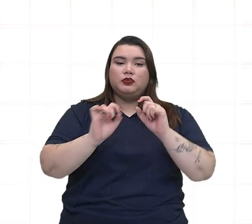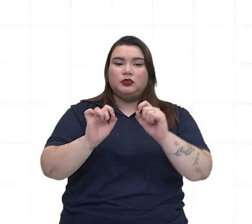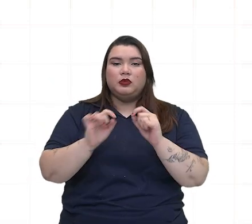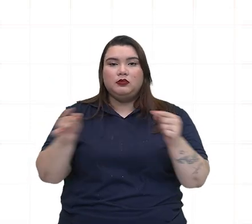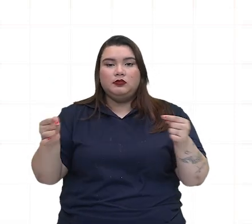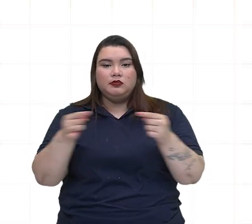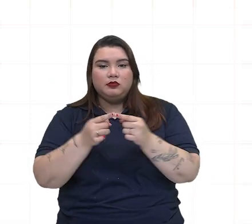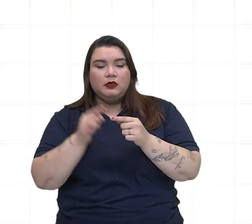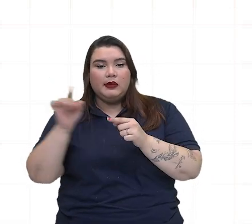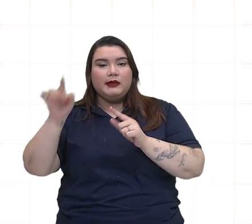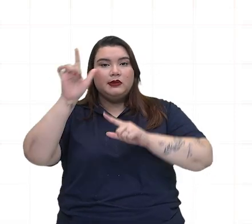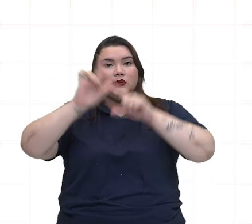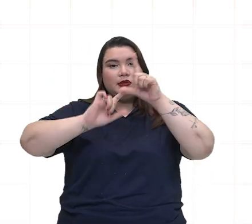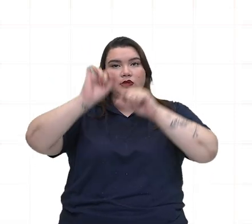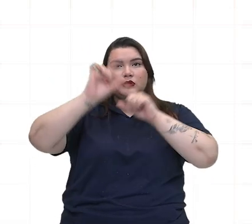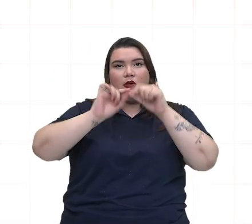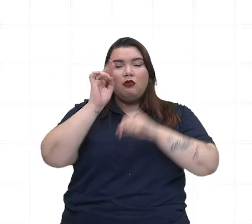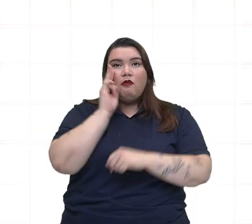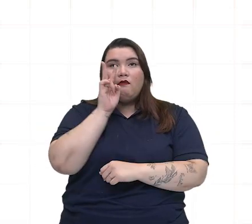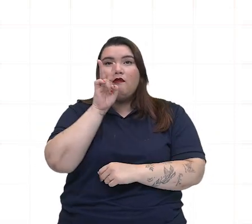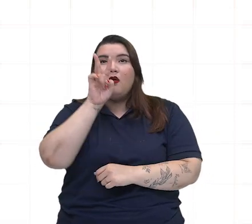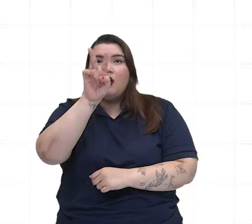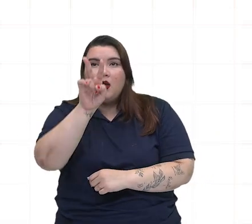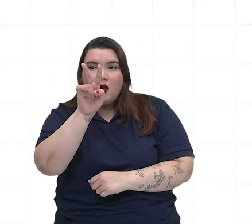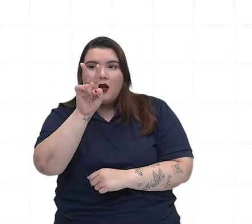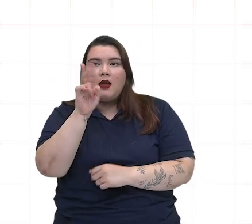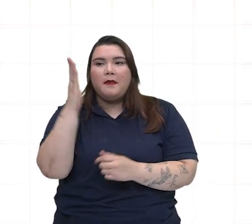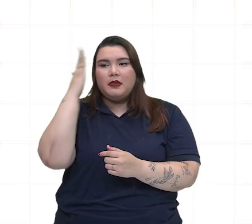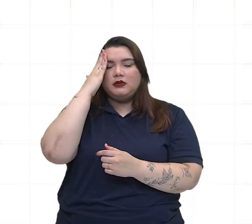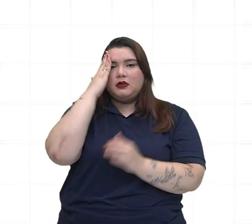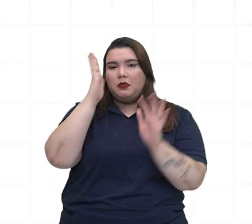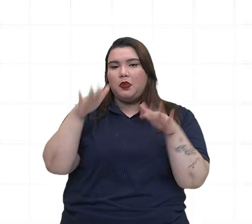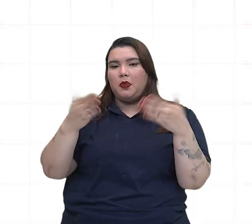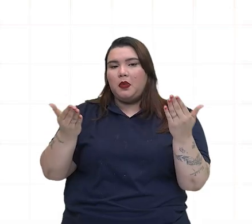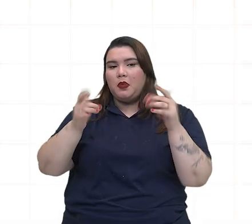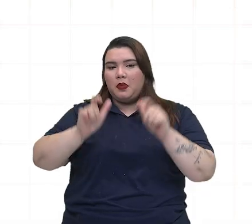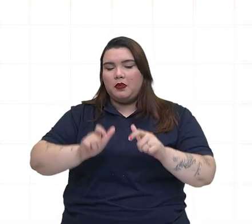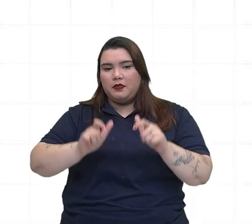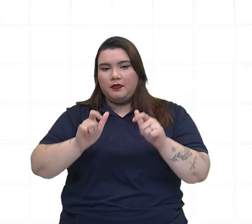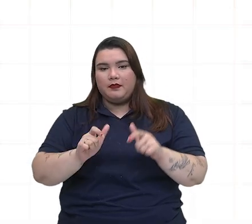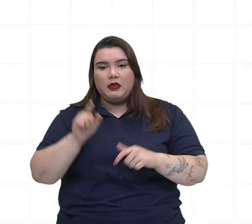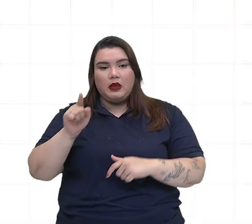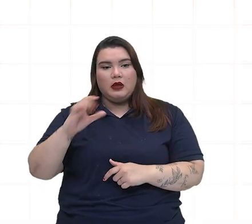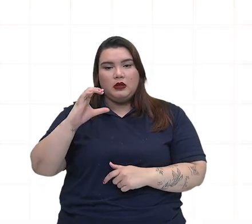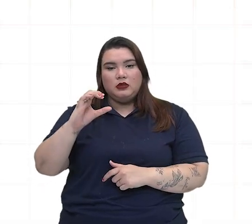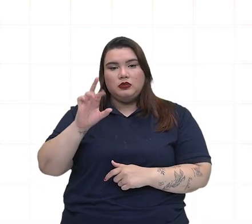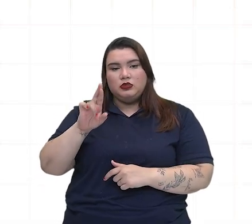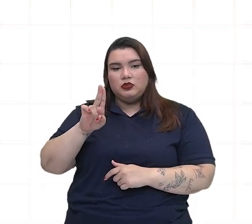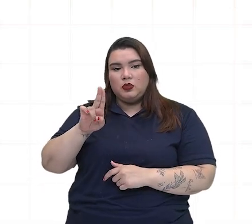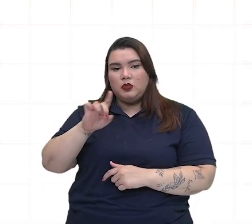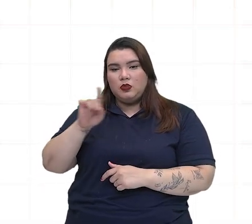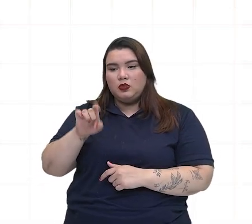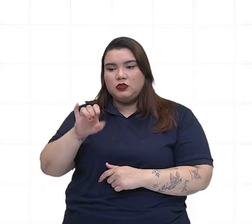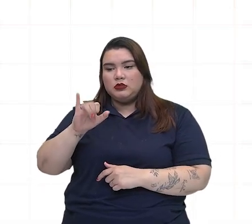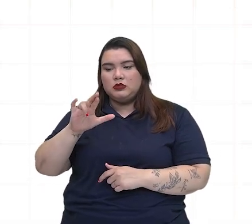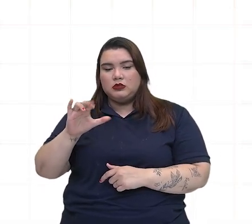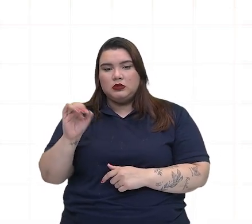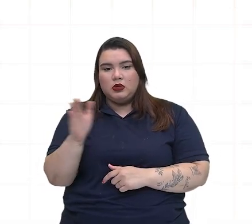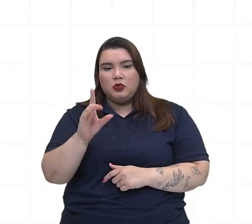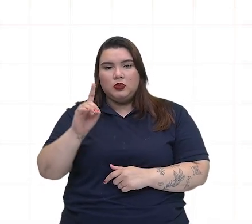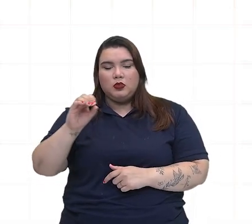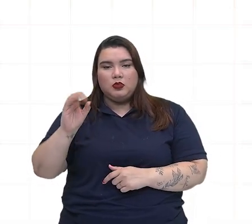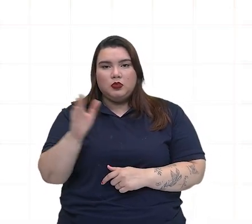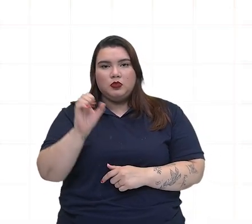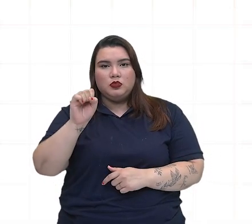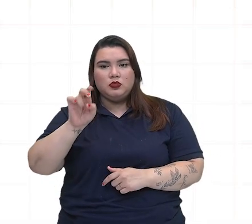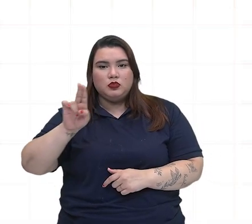essa constelação como meio de orientação. Então, o Cruzeiro do Sul, ele foi muito